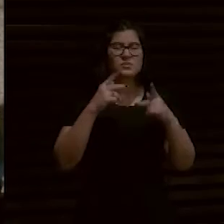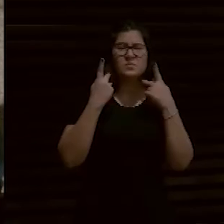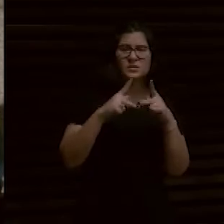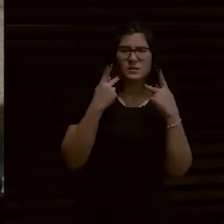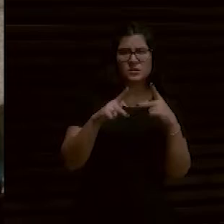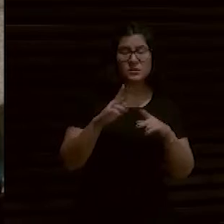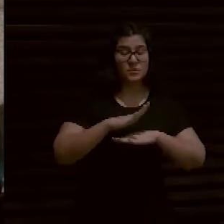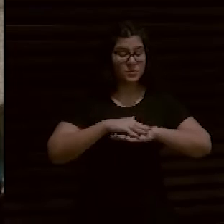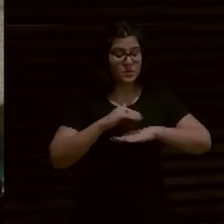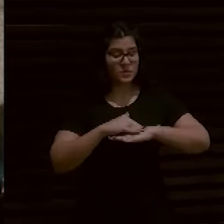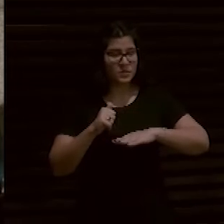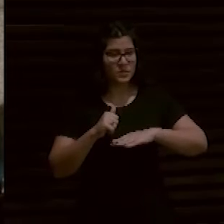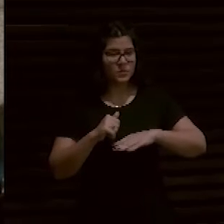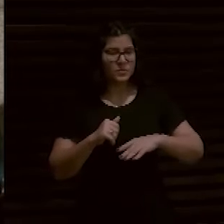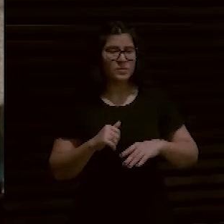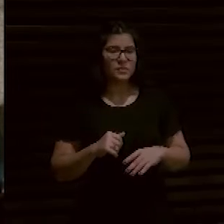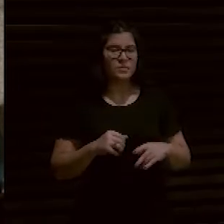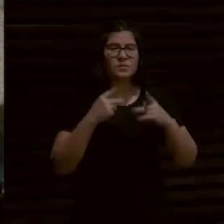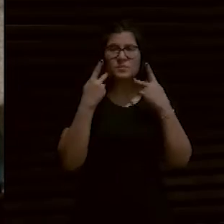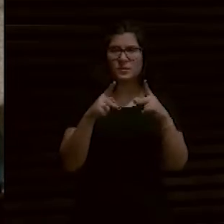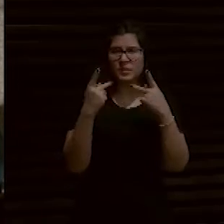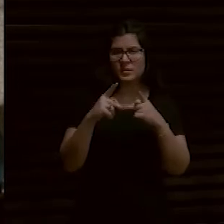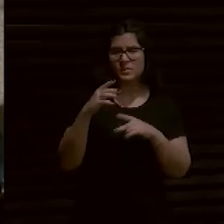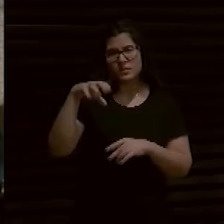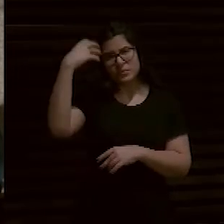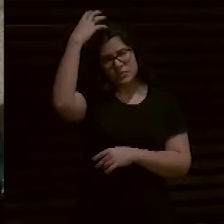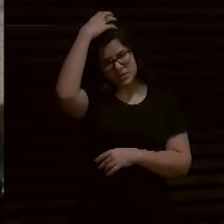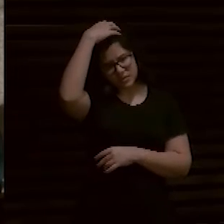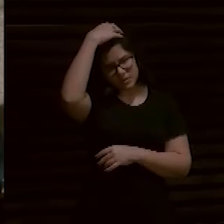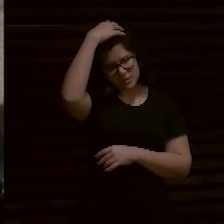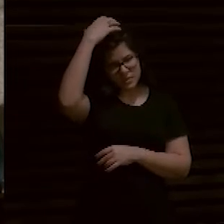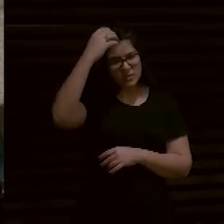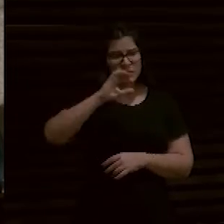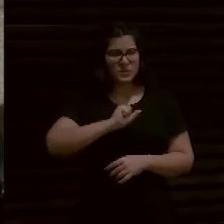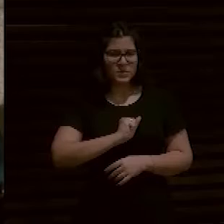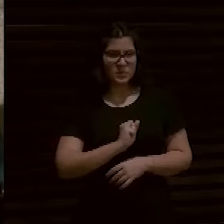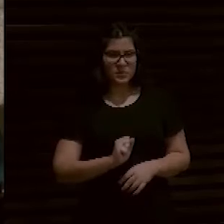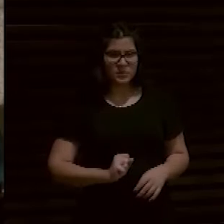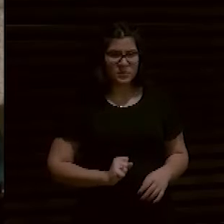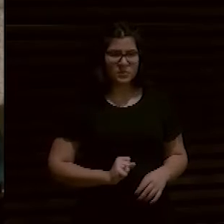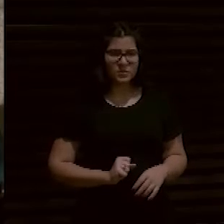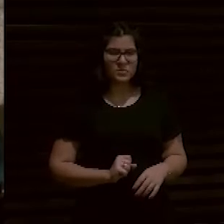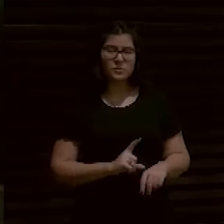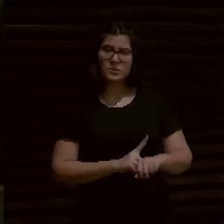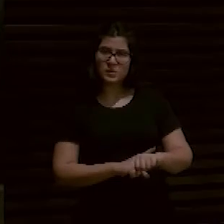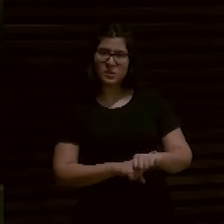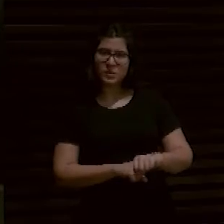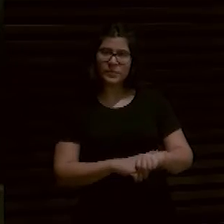para confrontar os reis, os sacerdotes do seu tempo,